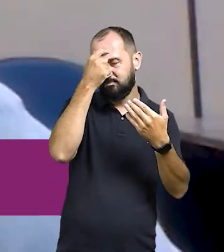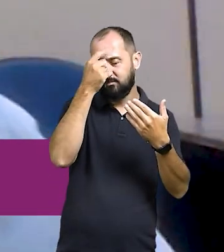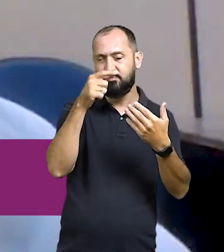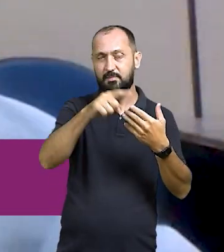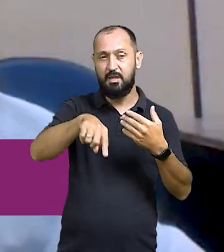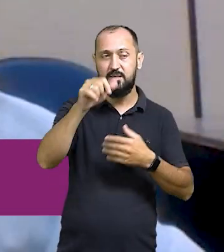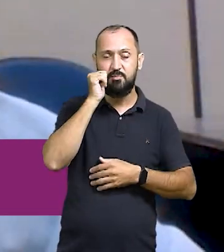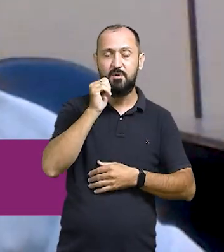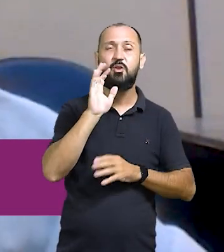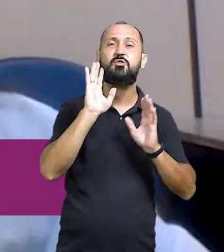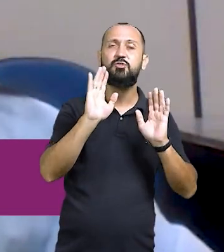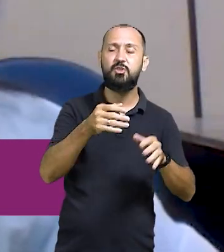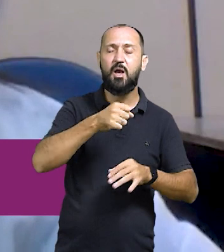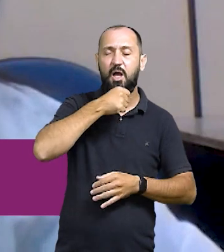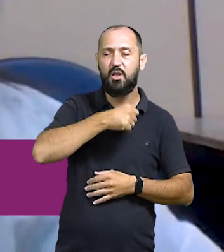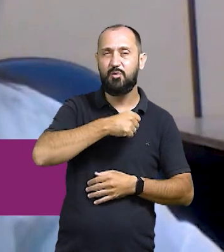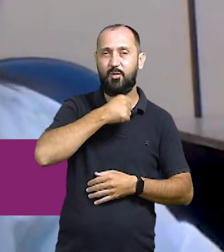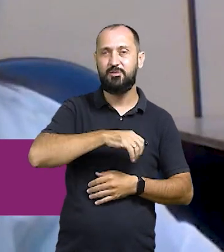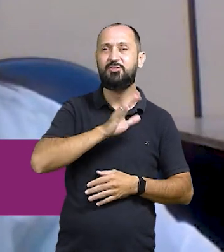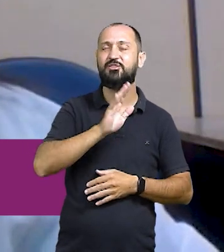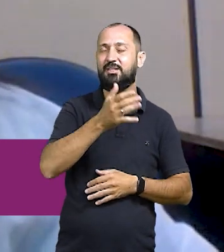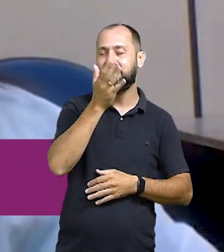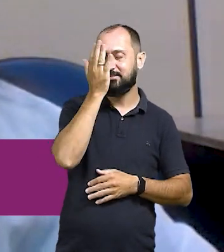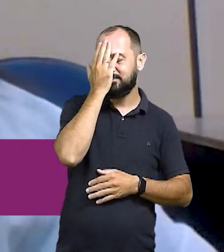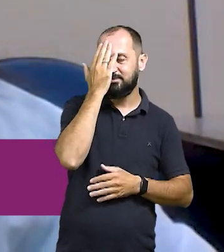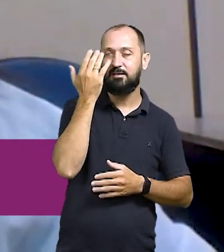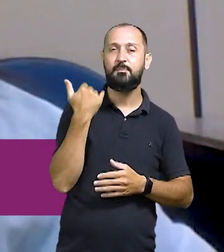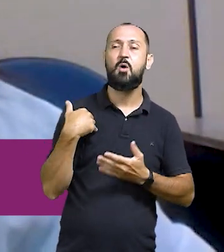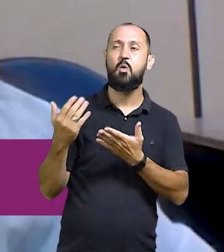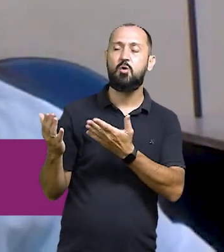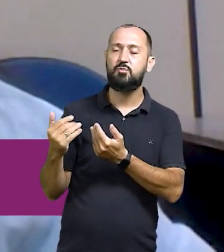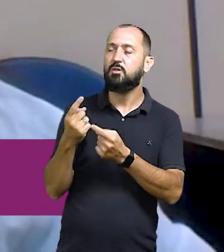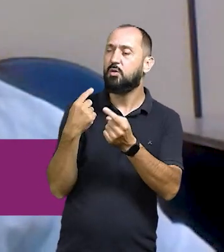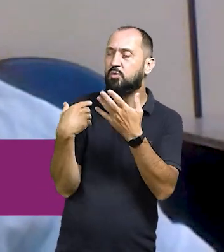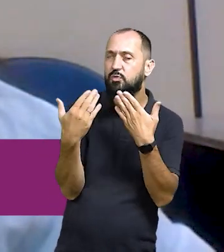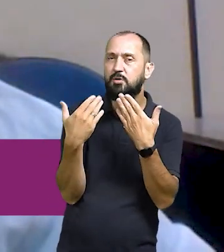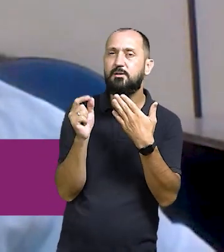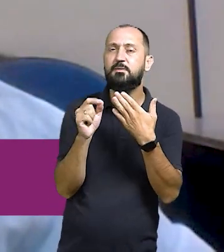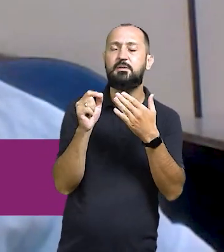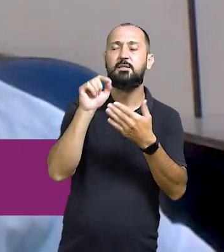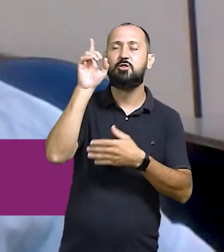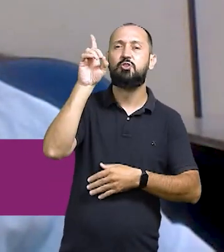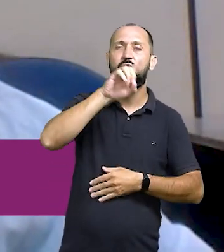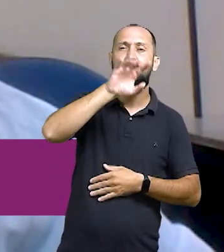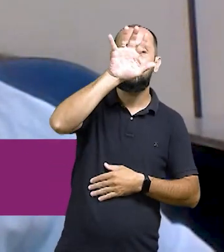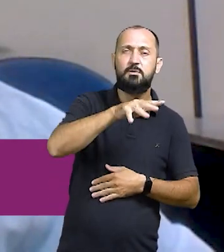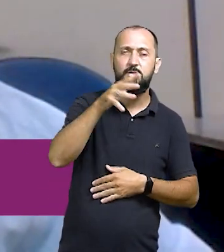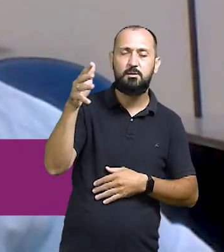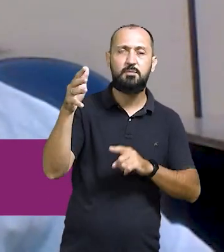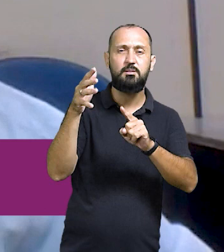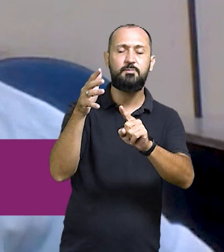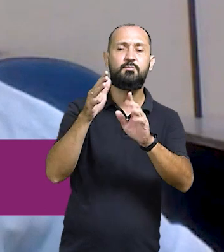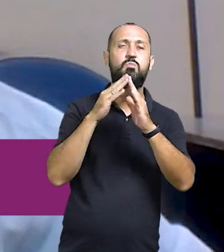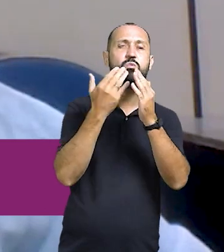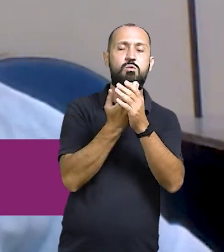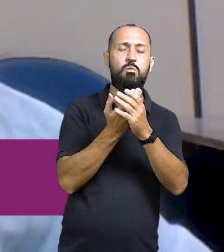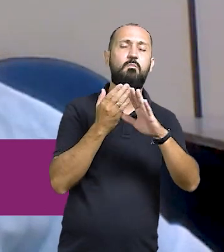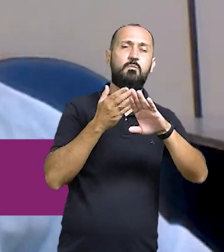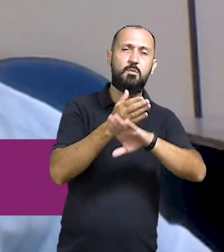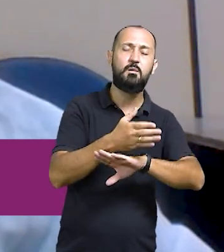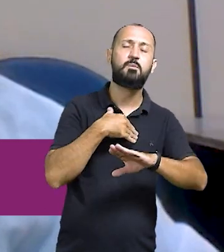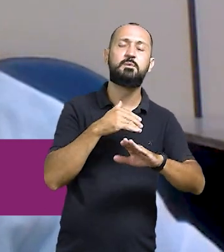temos ações do Agosto Lilás, né, que também trabalha o tema da violência. Nós temos uma previsão esse ano de